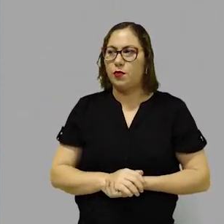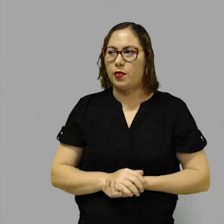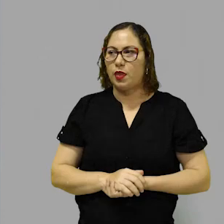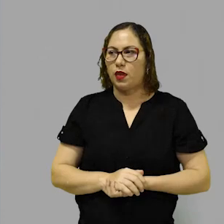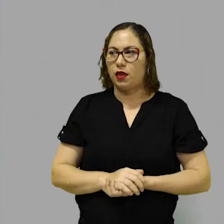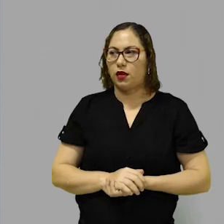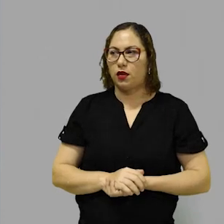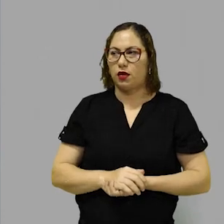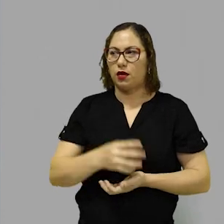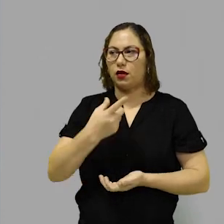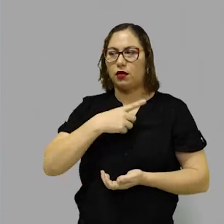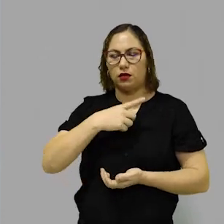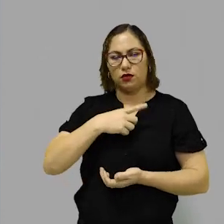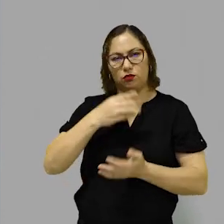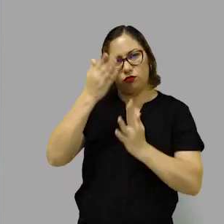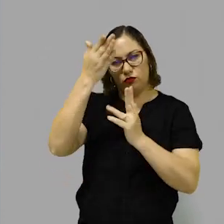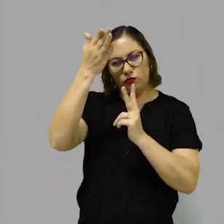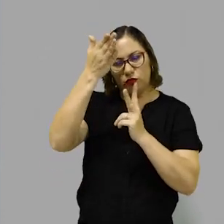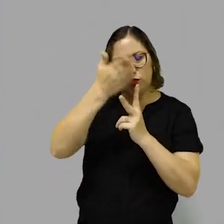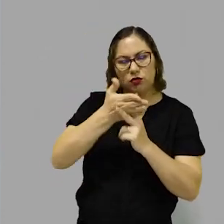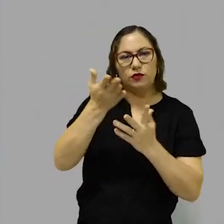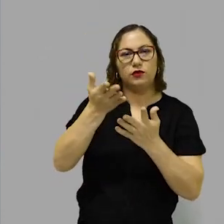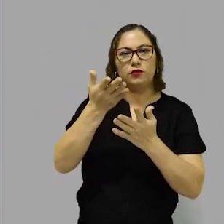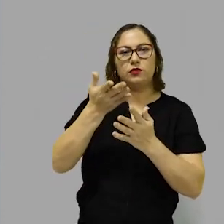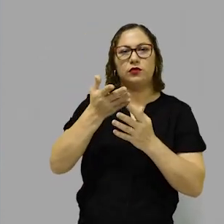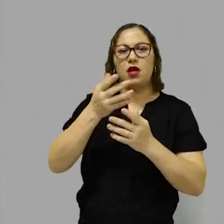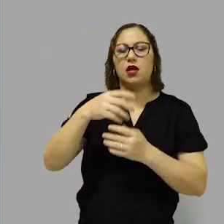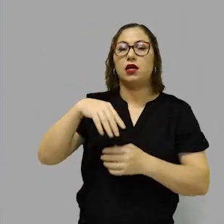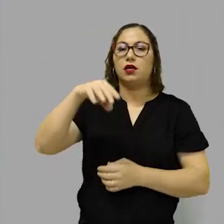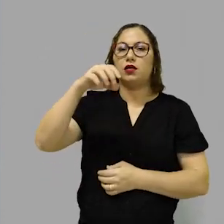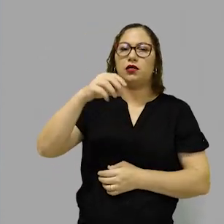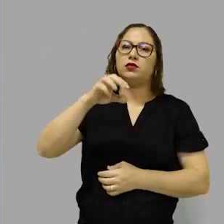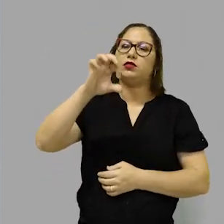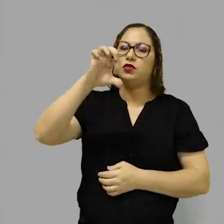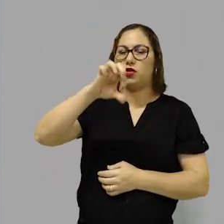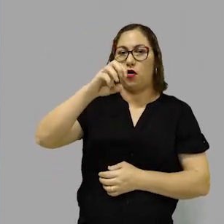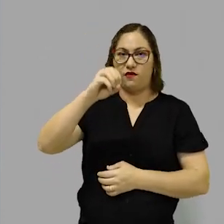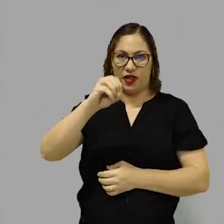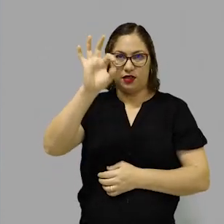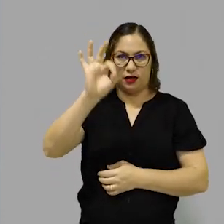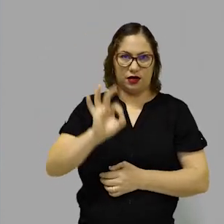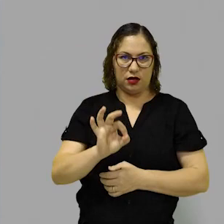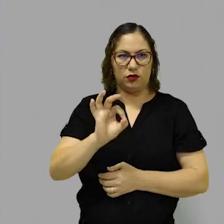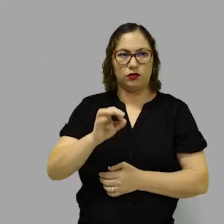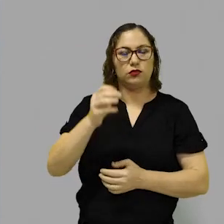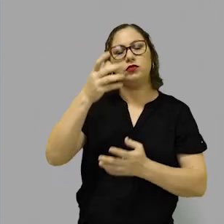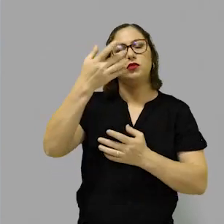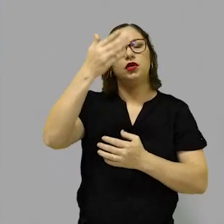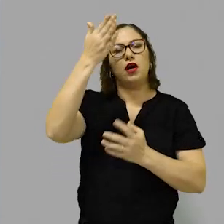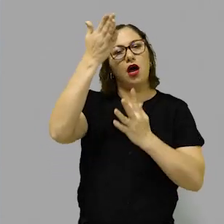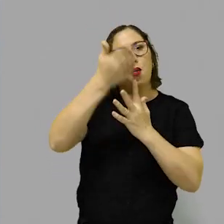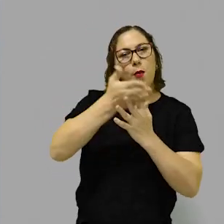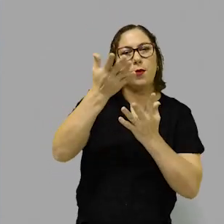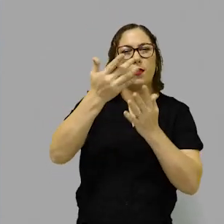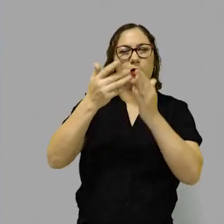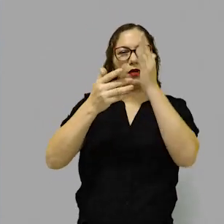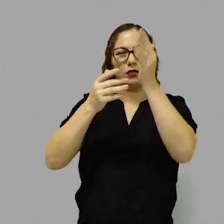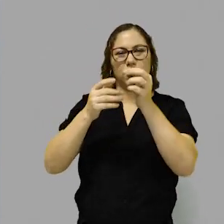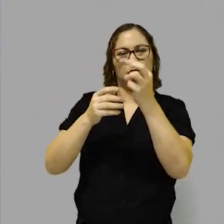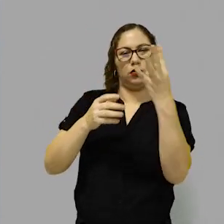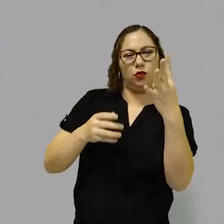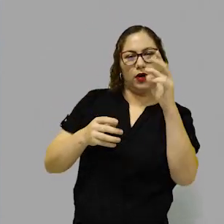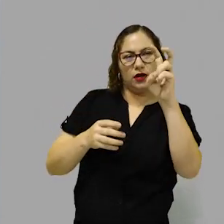divide esse ângulo de 90 graus ao meio. Portanto, nós temos 45 graus aqui e 45